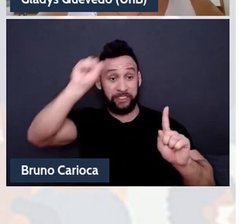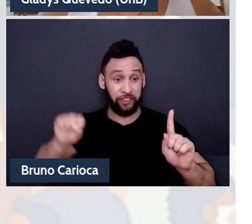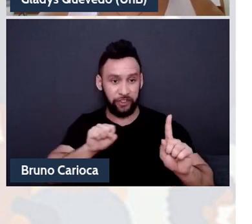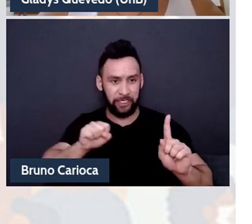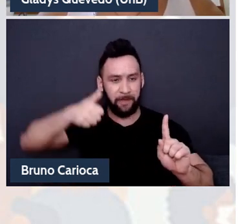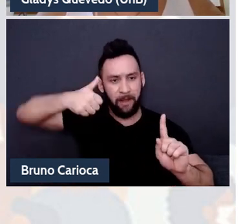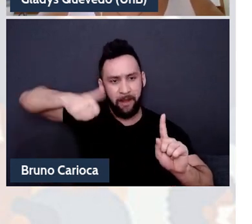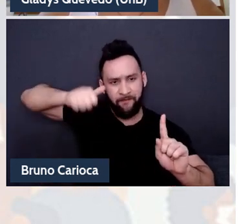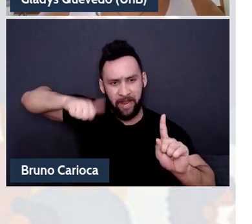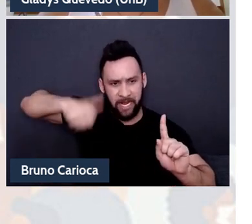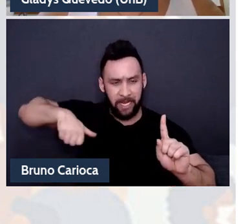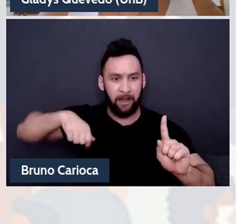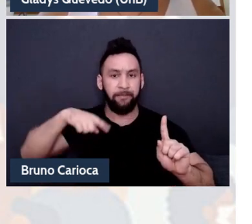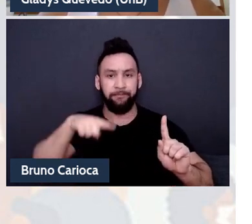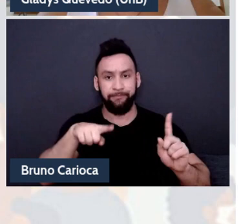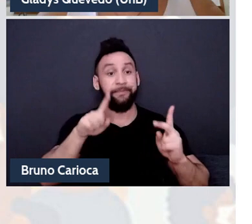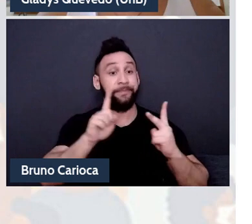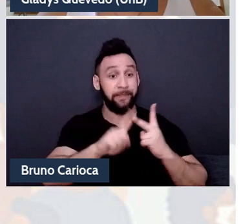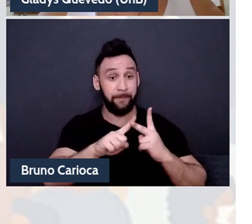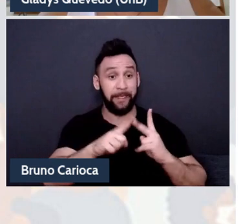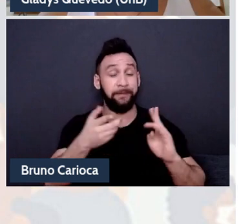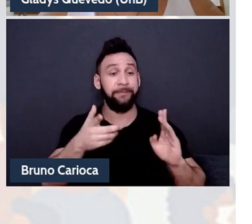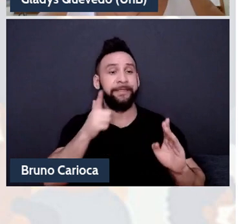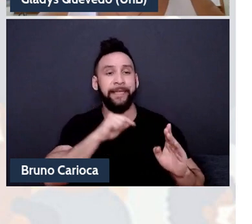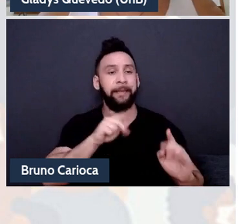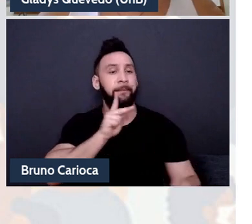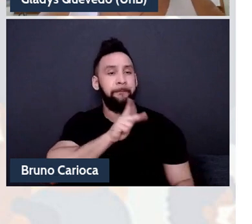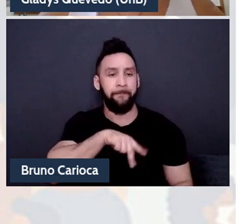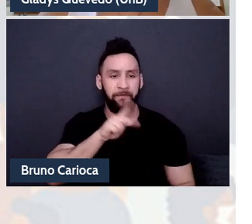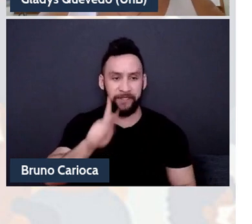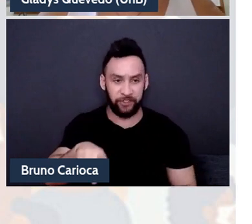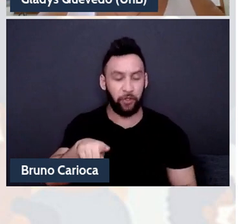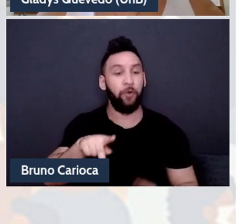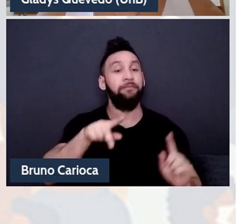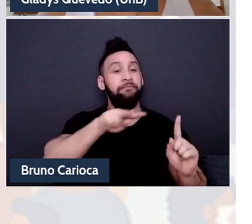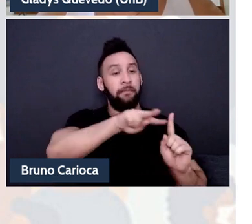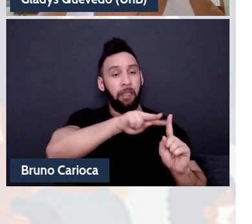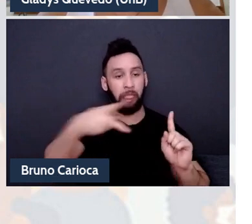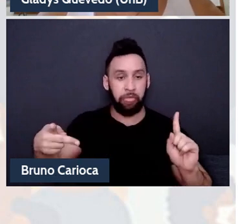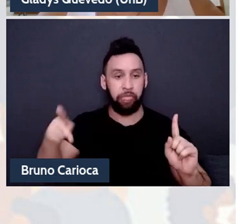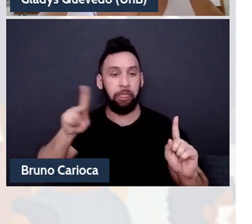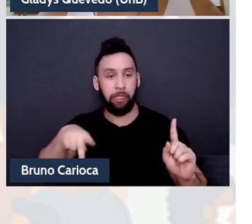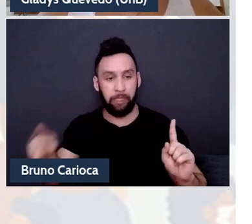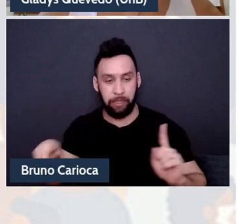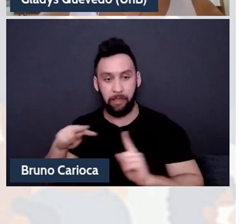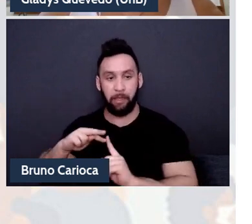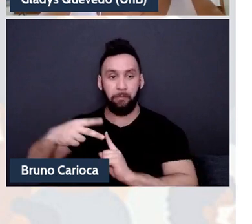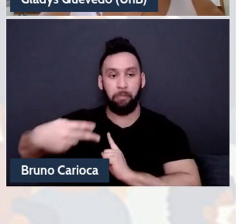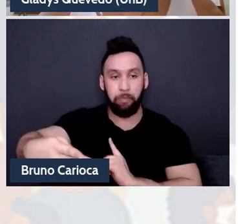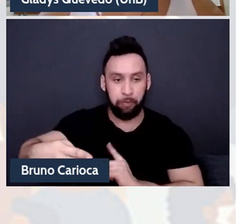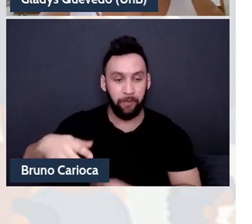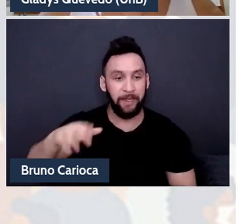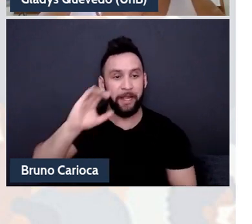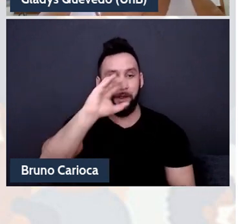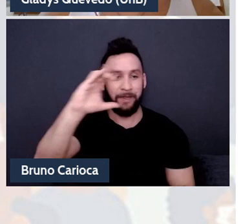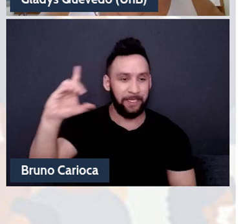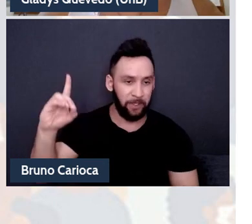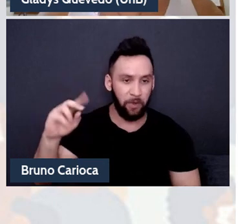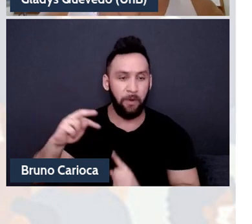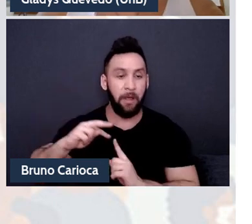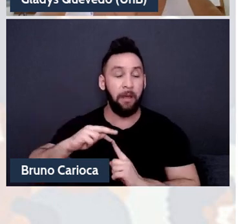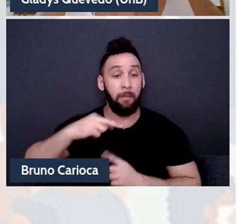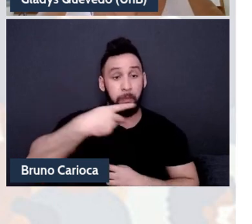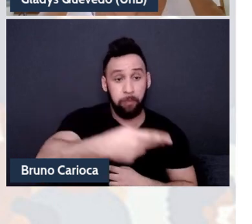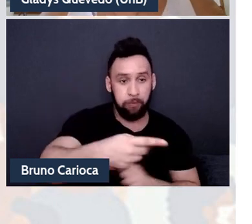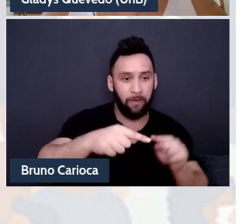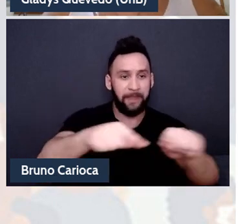outros personagens envolvidos, como professores, pais, administradores escolares ou elaboradores dos testes,